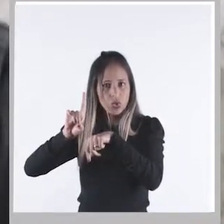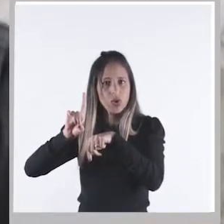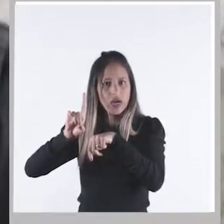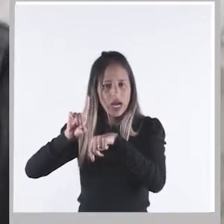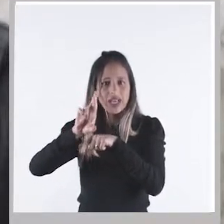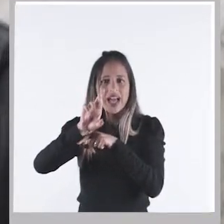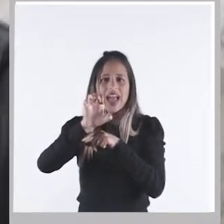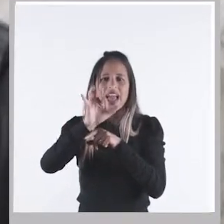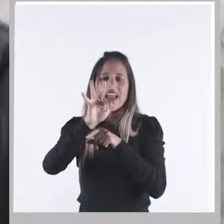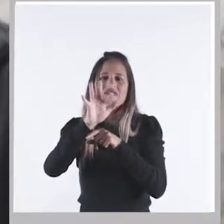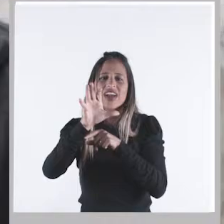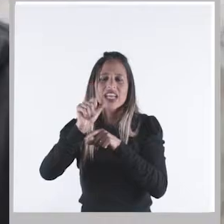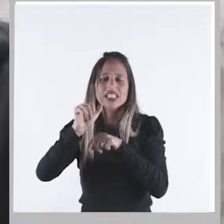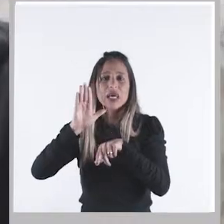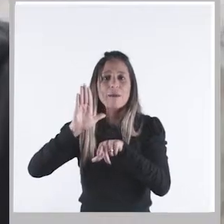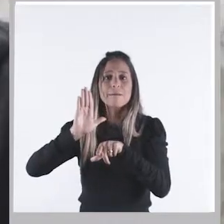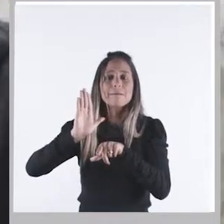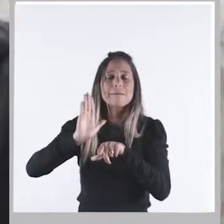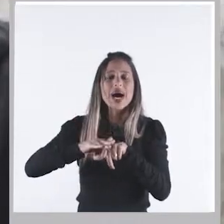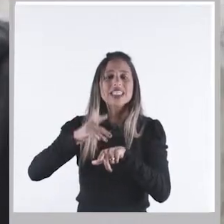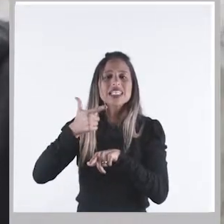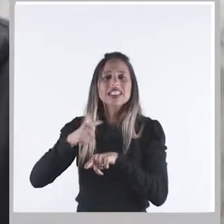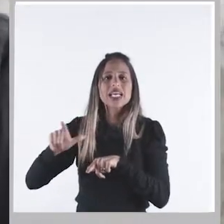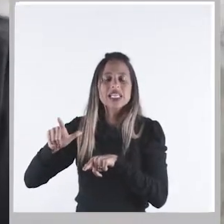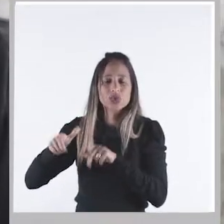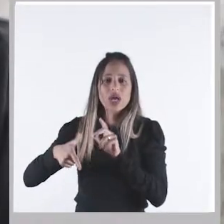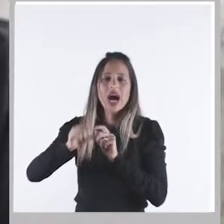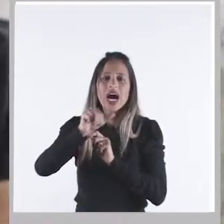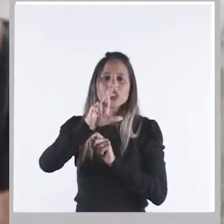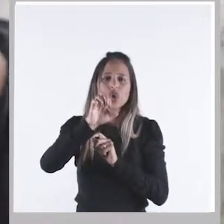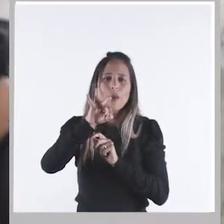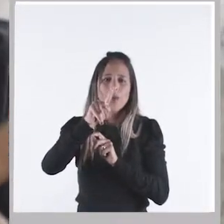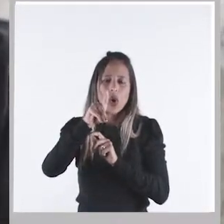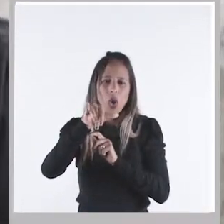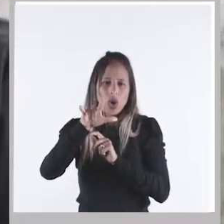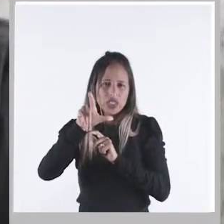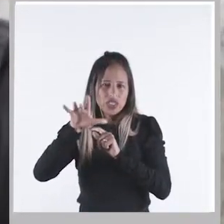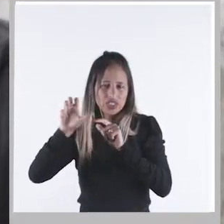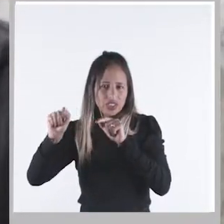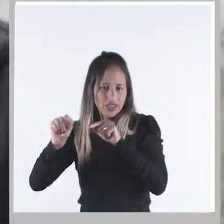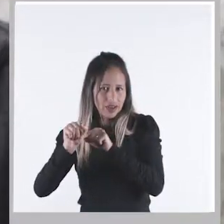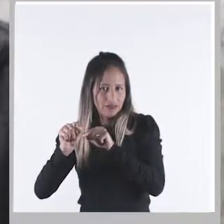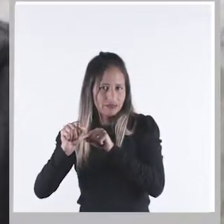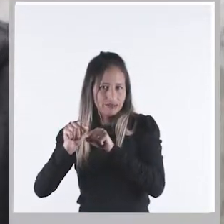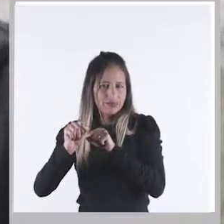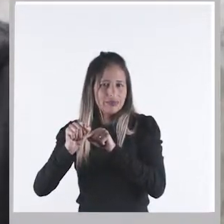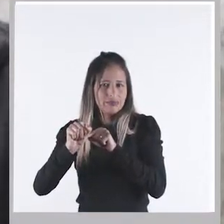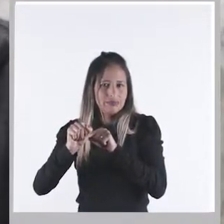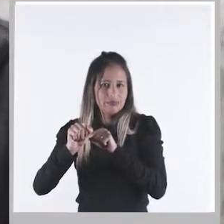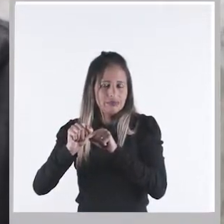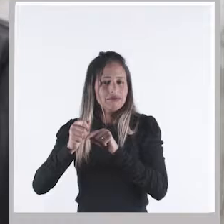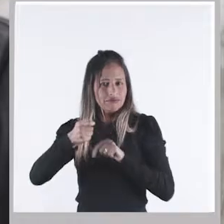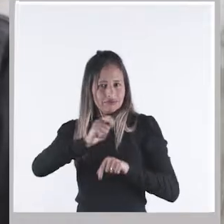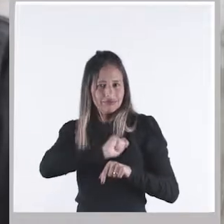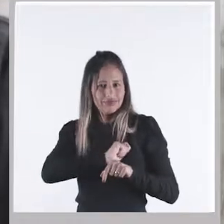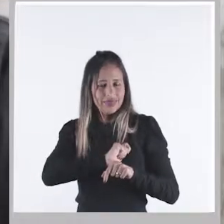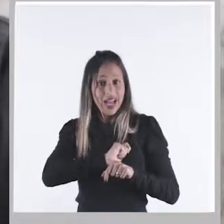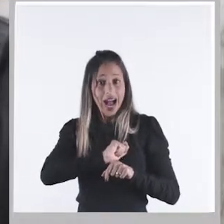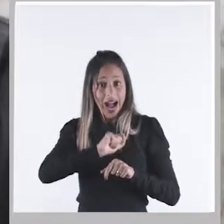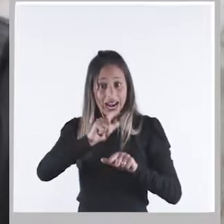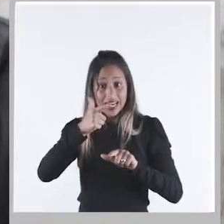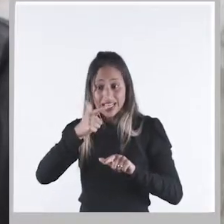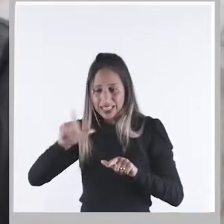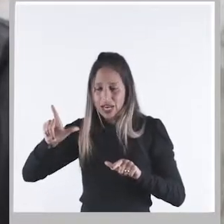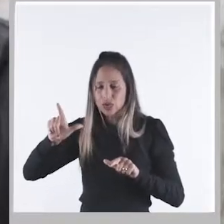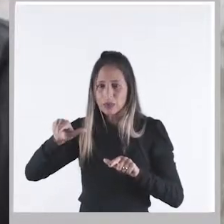são muito mais literárias do que da teoria antropológica, porque a literatura sempre me respondeu muito, né? Quando eu